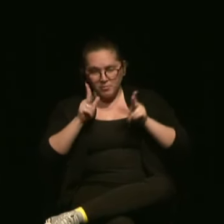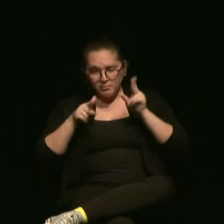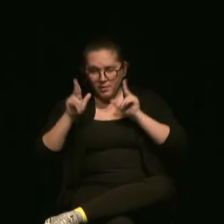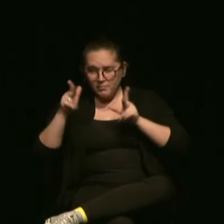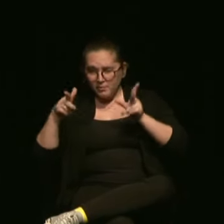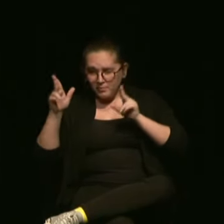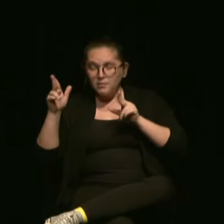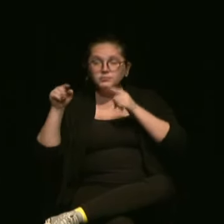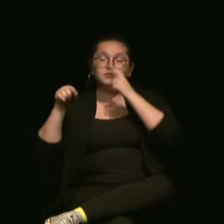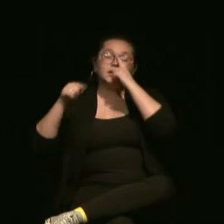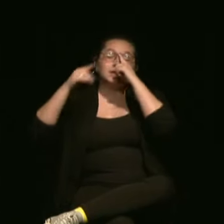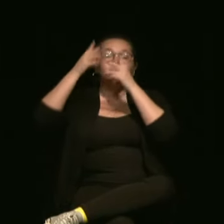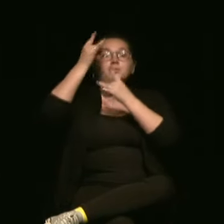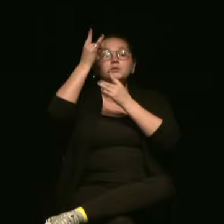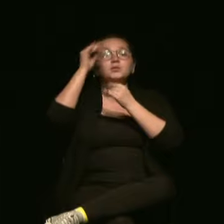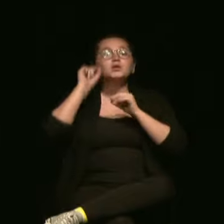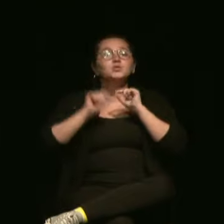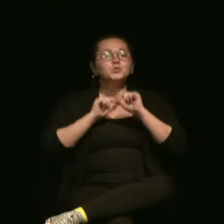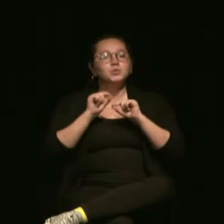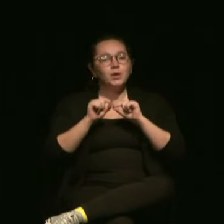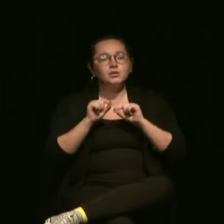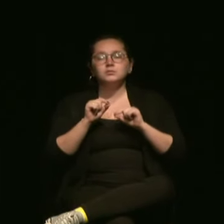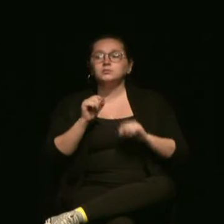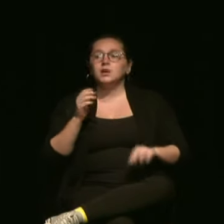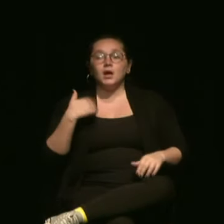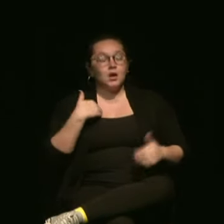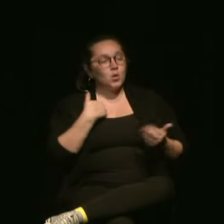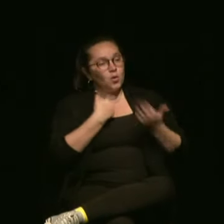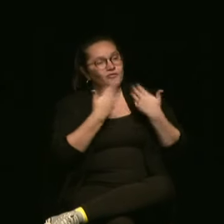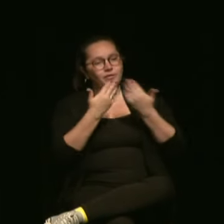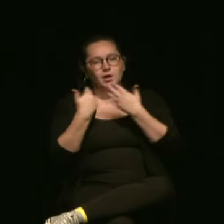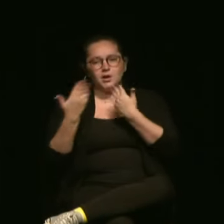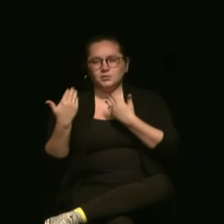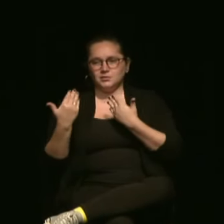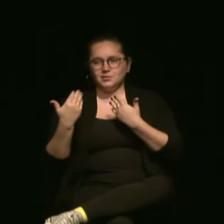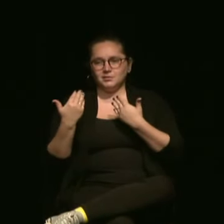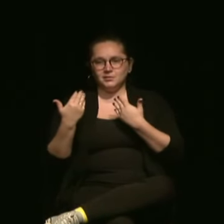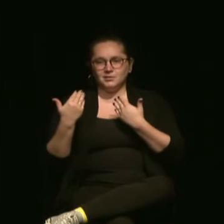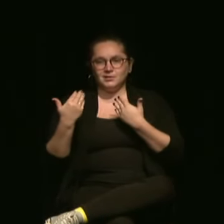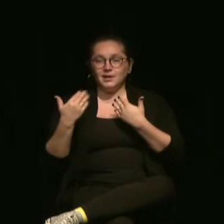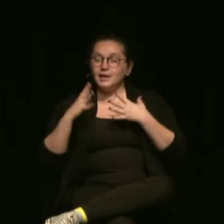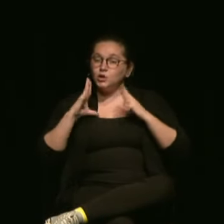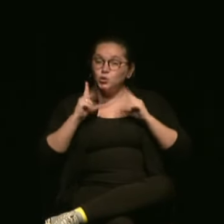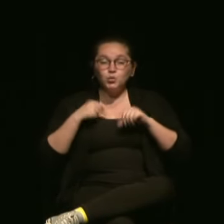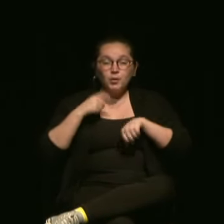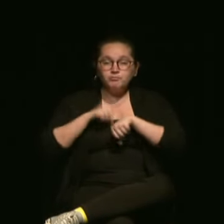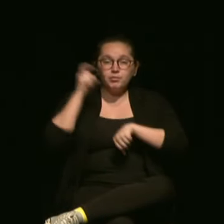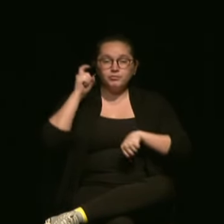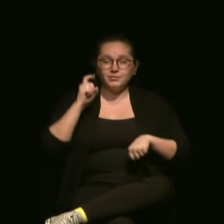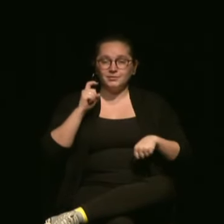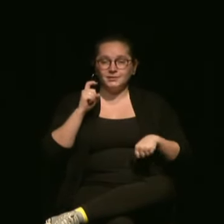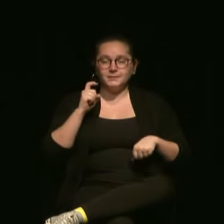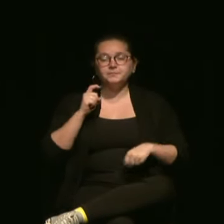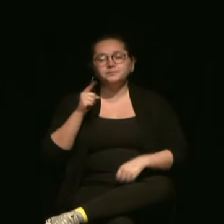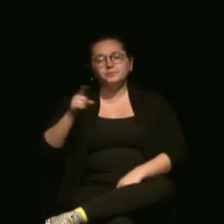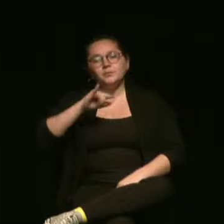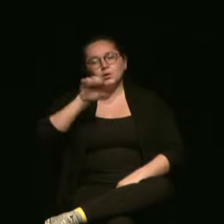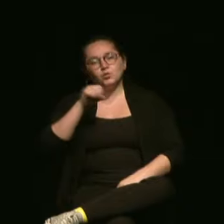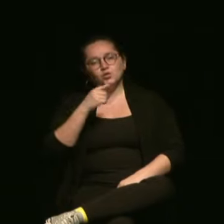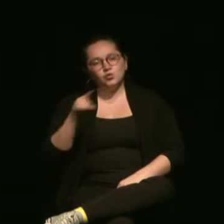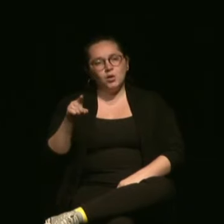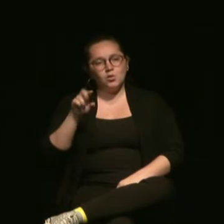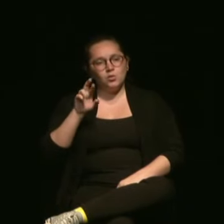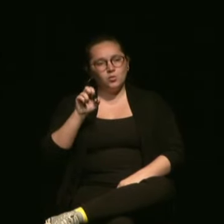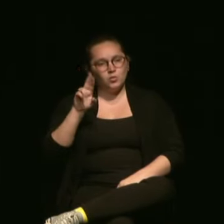e esses personagens são chamados para inventar diálogos em cima das imagens. Isso tudo é improvisado. O Jean Rouch diz, esse é